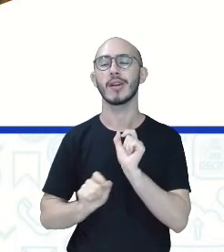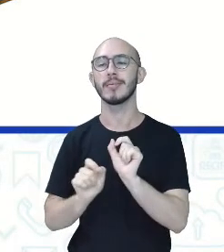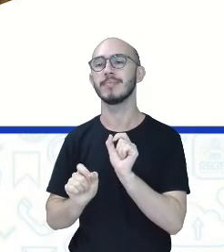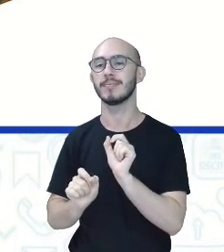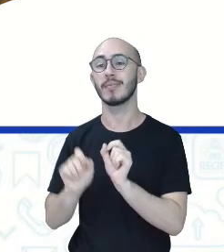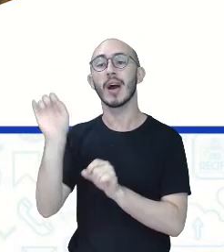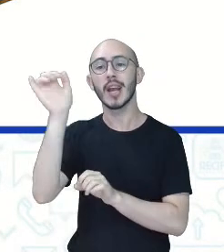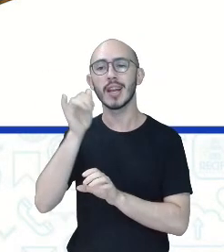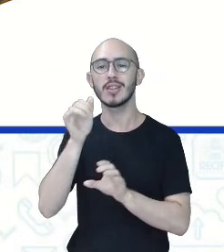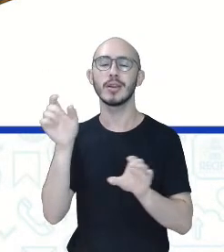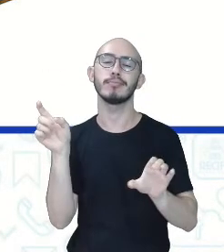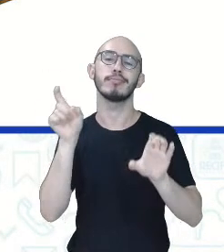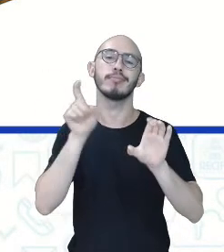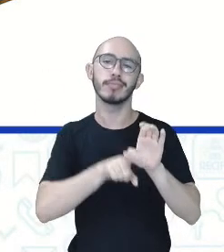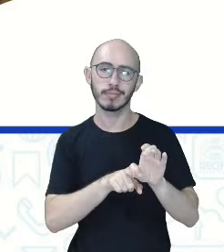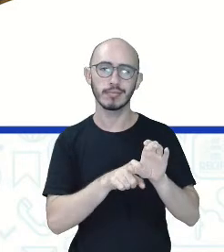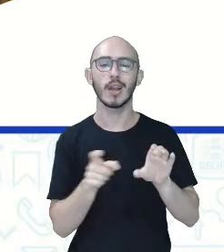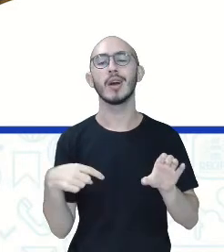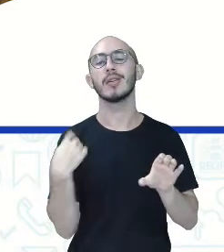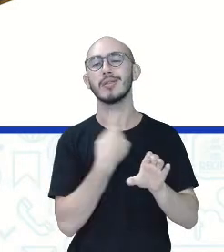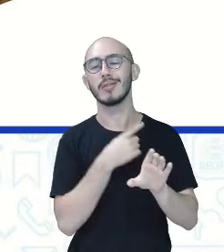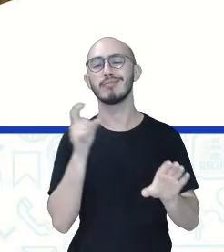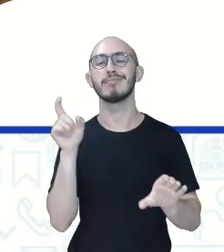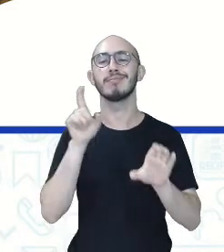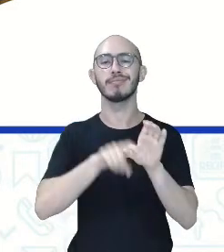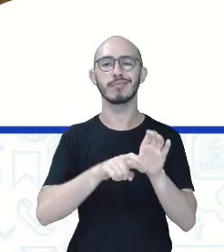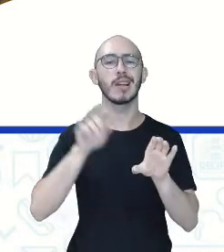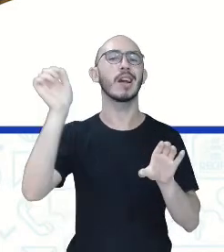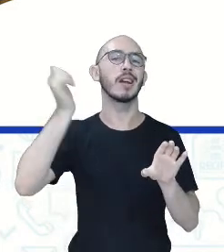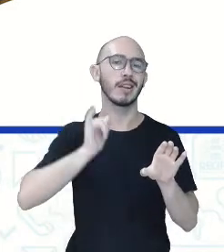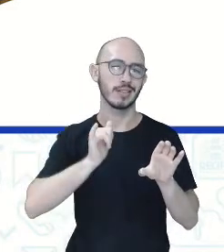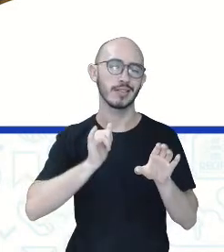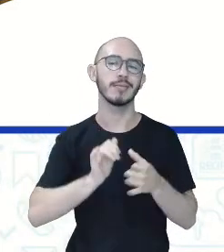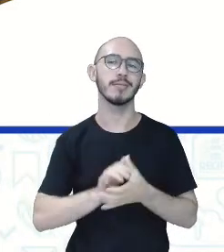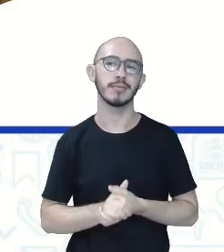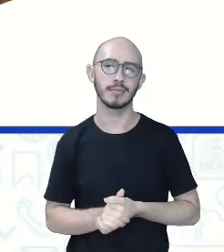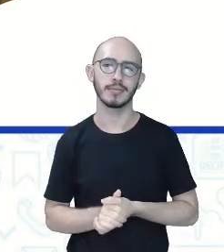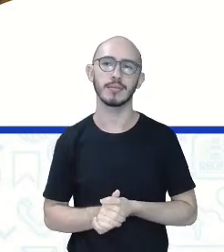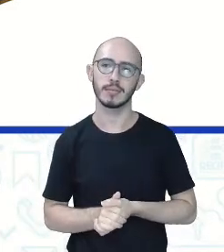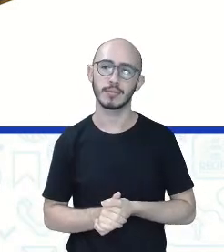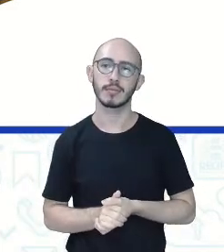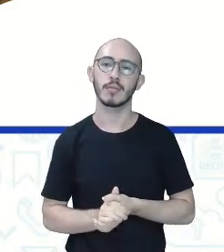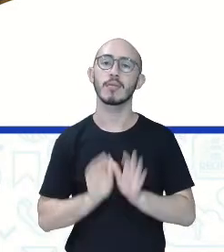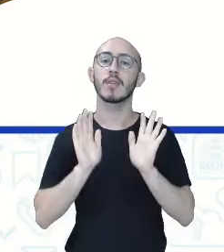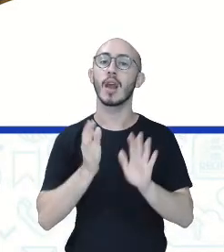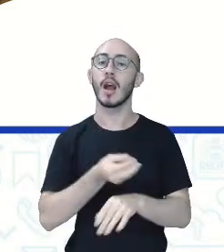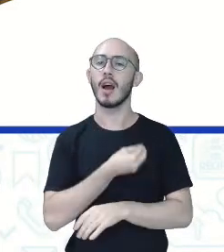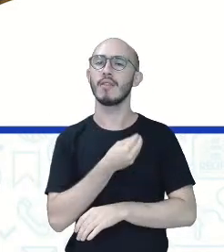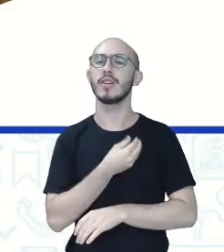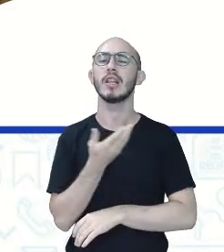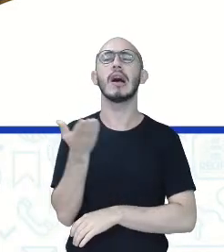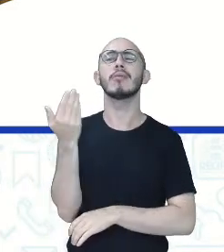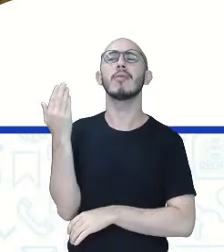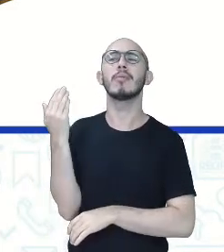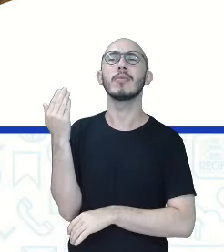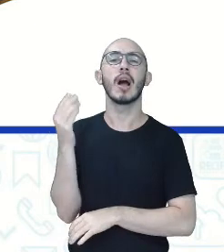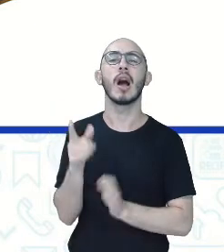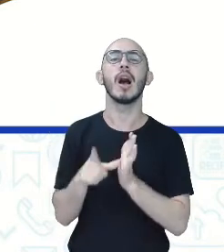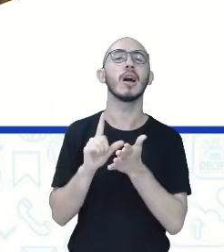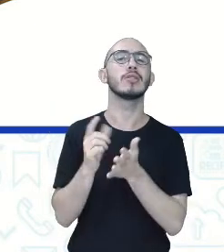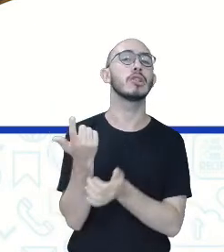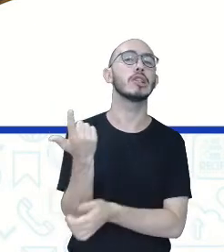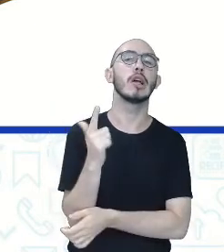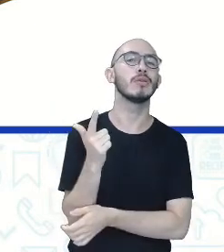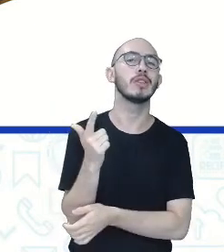dependente da energia elétrica. Nós realmente dependemos da energia elétrica. Agora, a vida antes da descoberta da